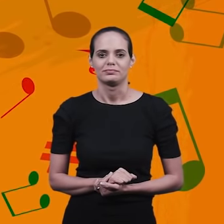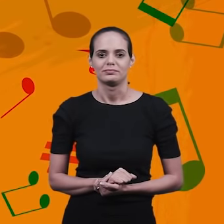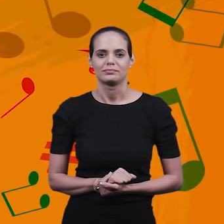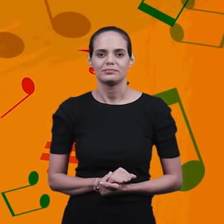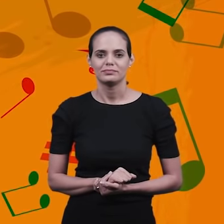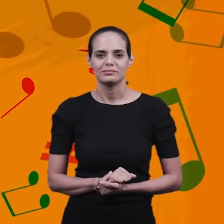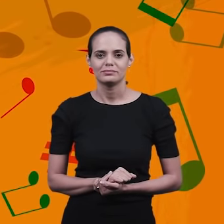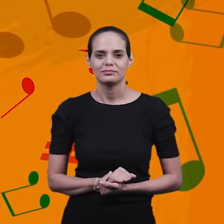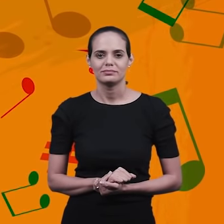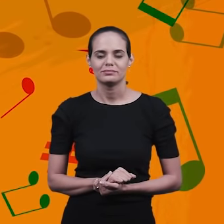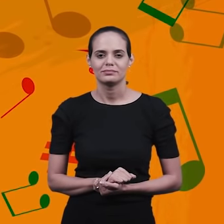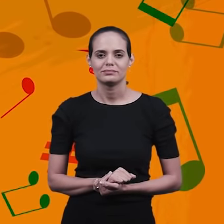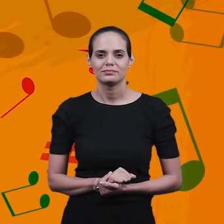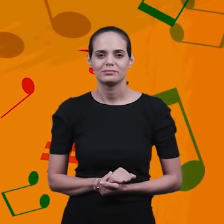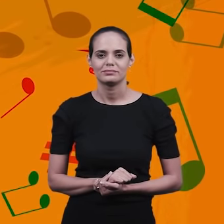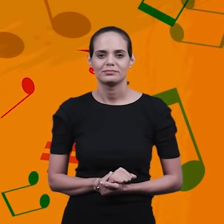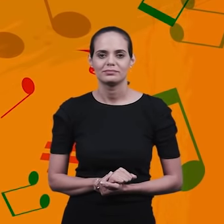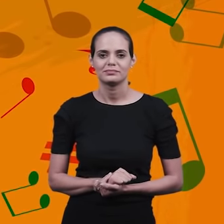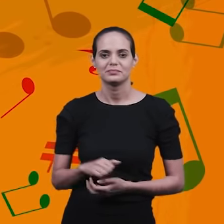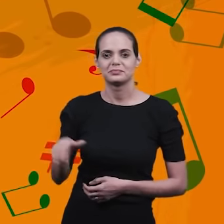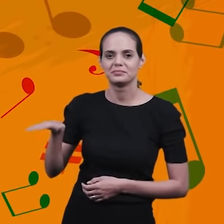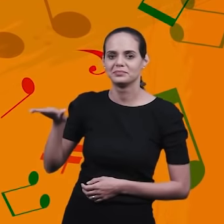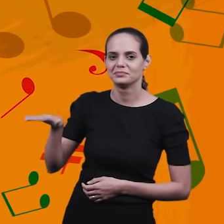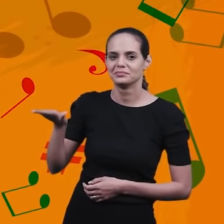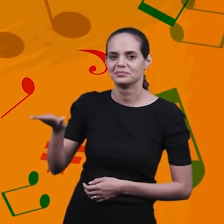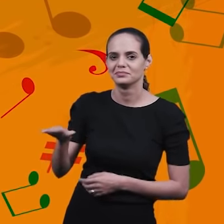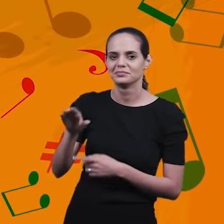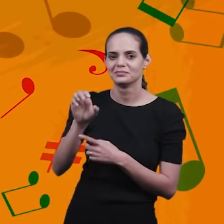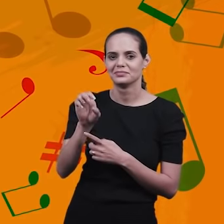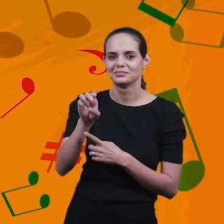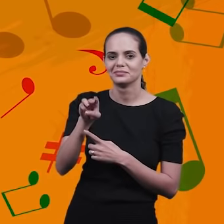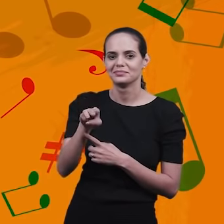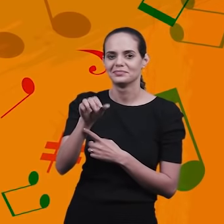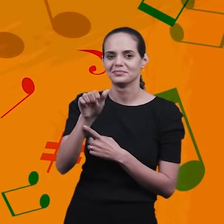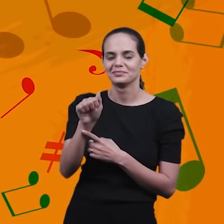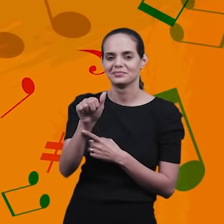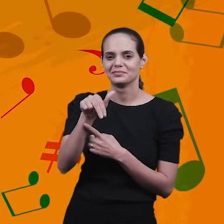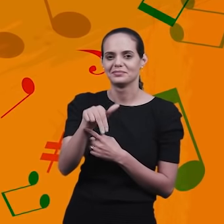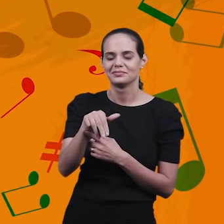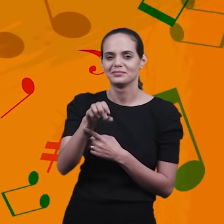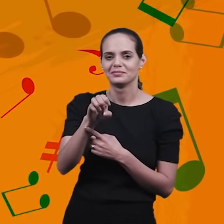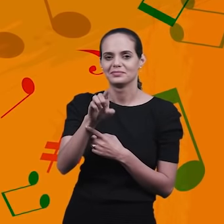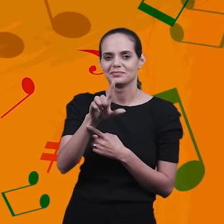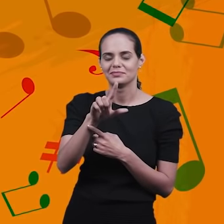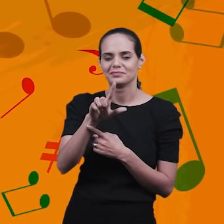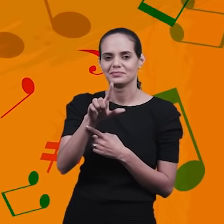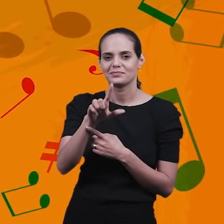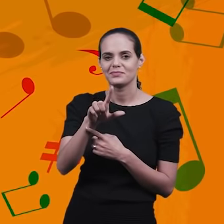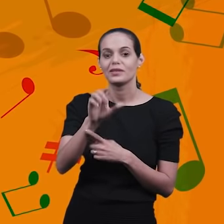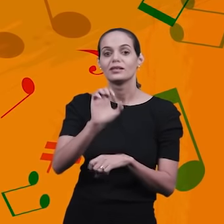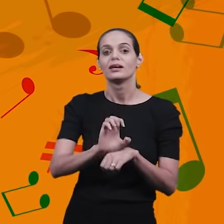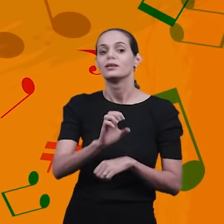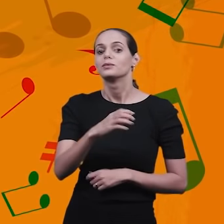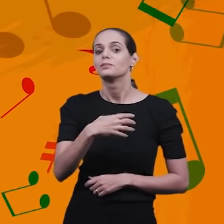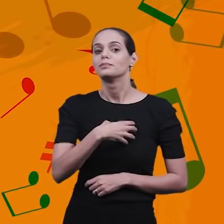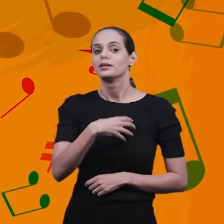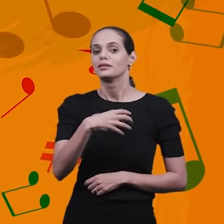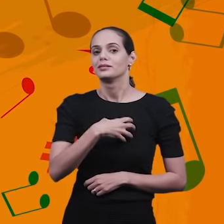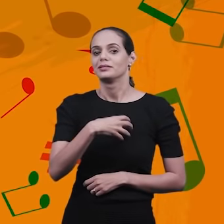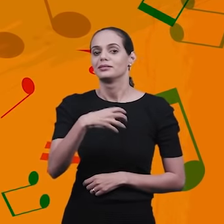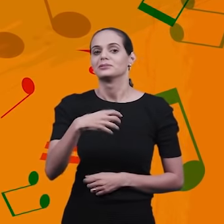E esse é o intermediário Emanuel de Jesus, de Teixeira de Freitas, Bahia.